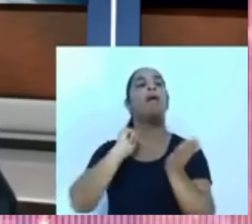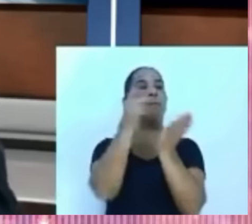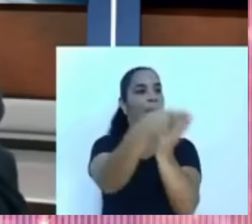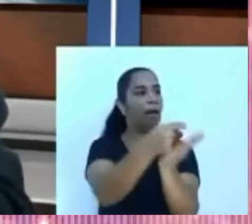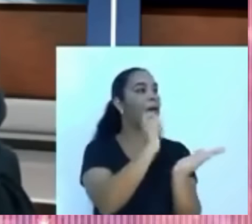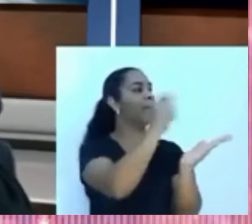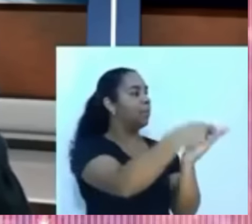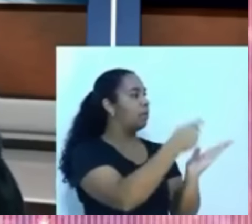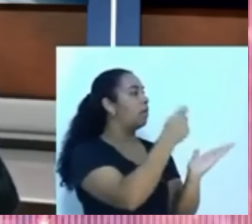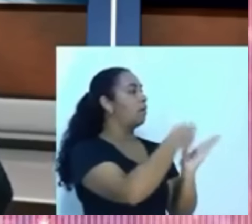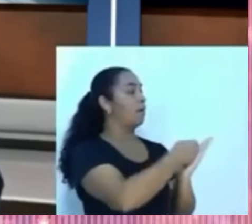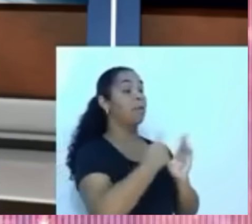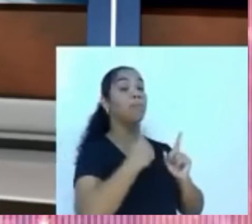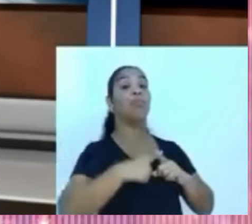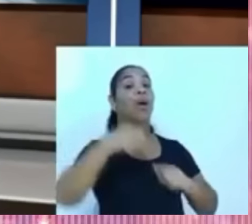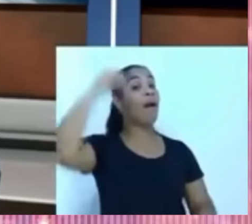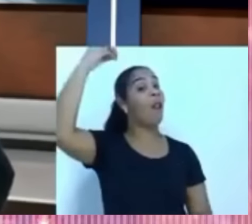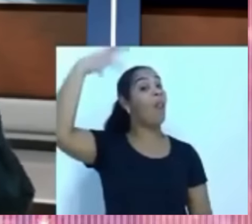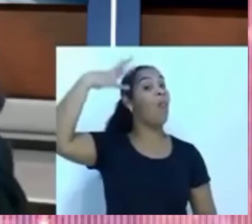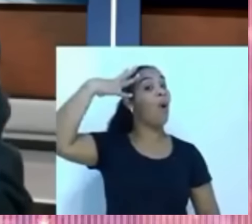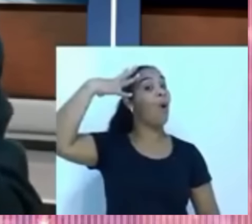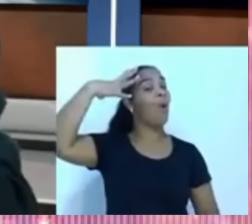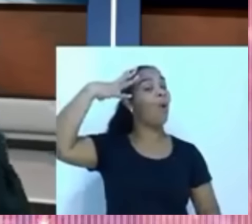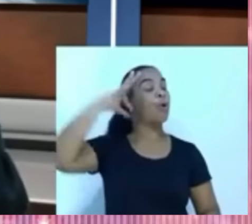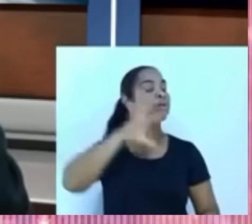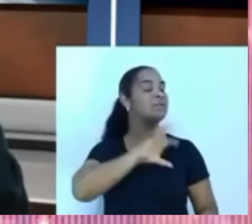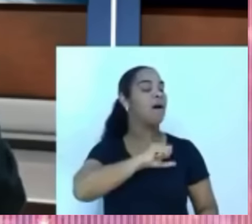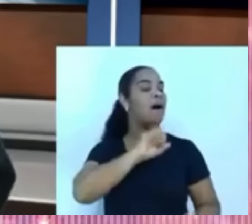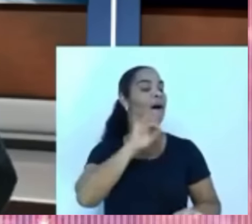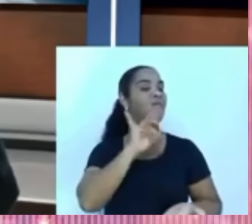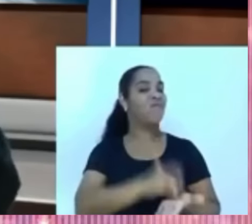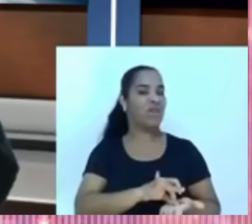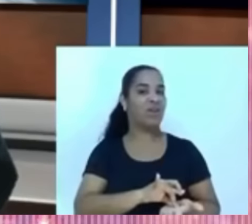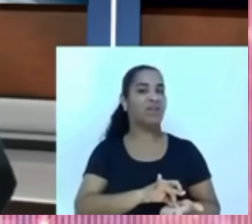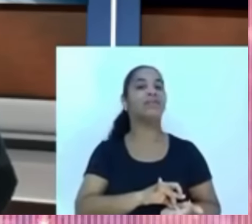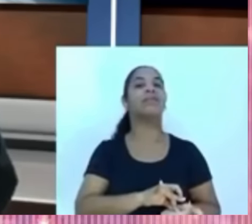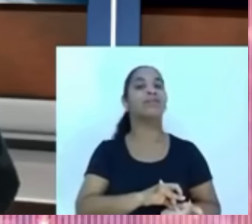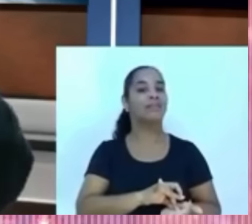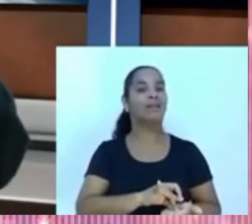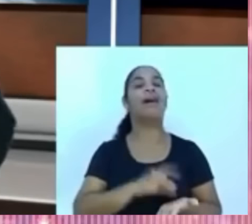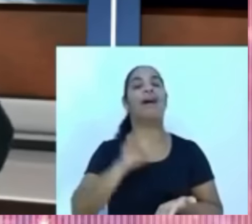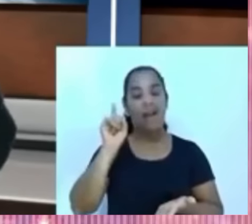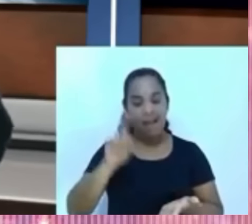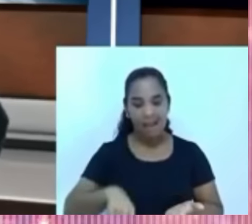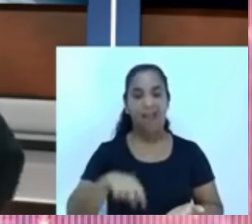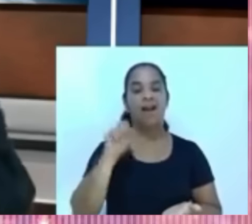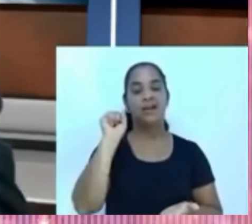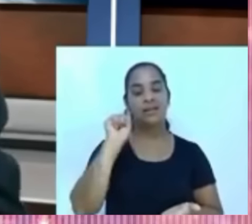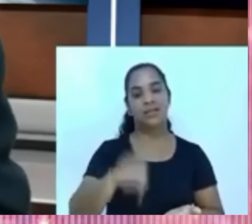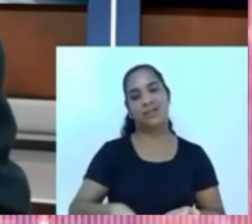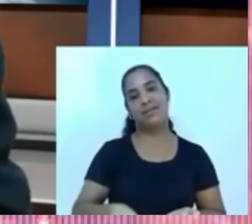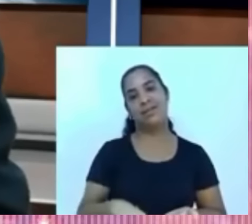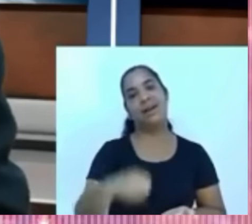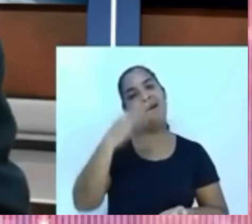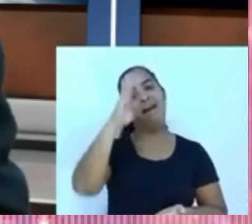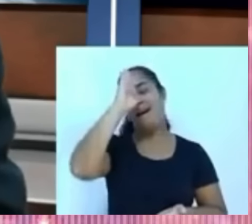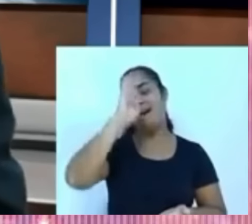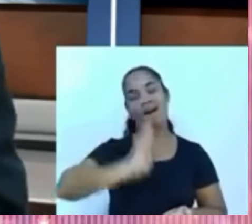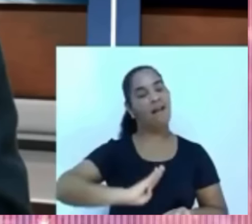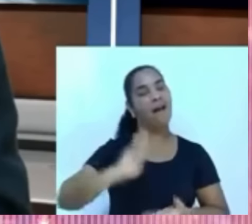verdadeira luz do amor é d gratuitamente o que gratuitamente nós